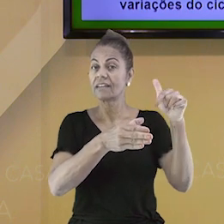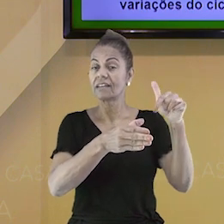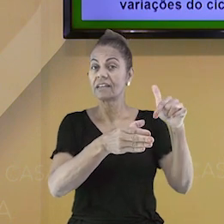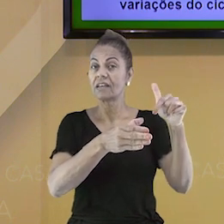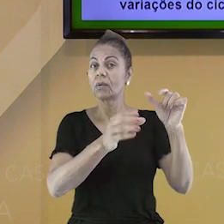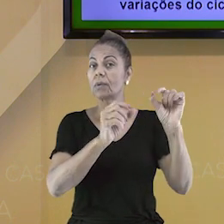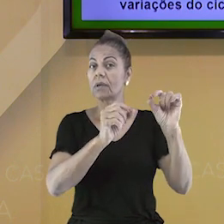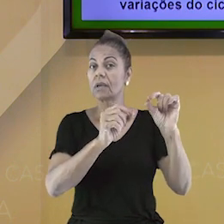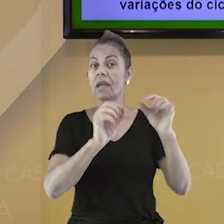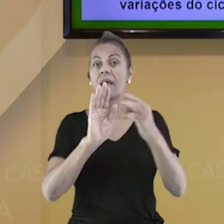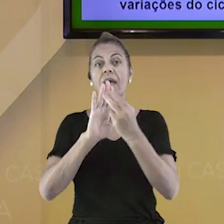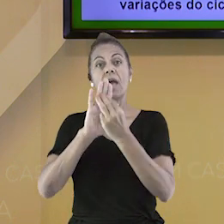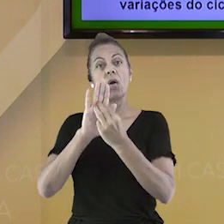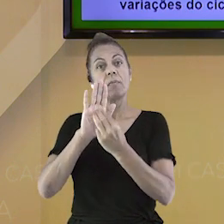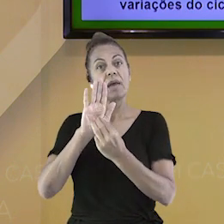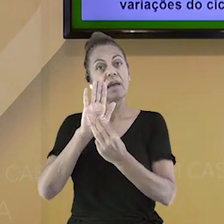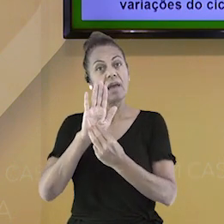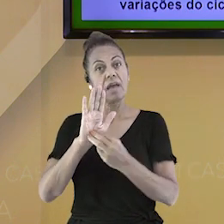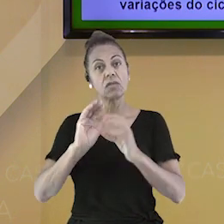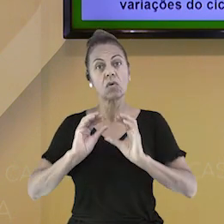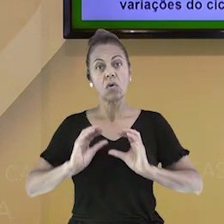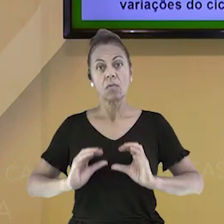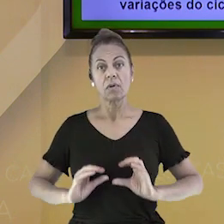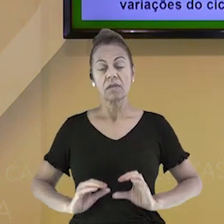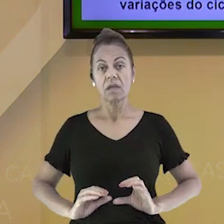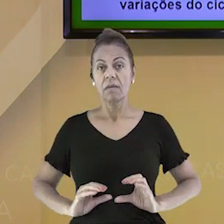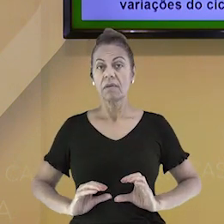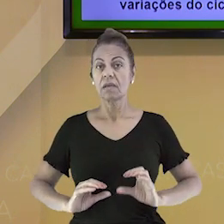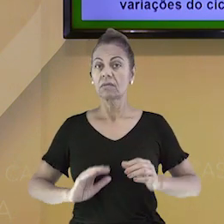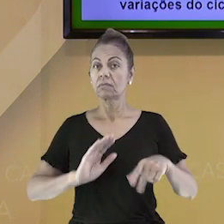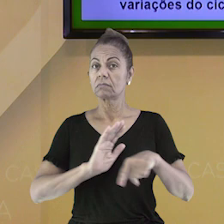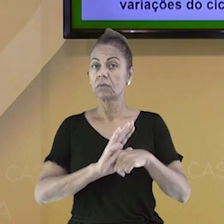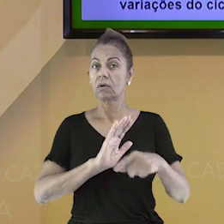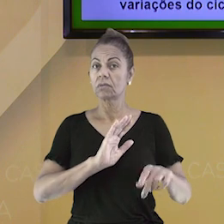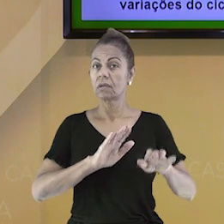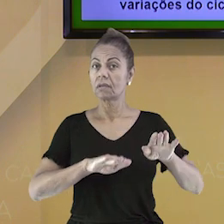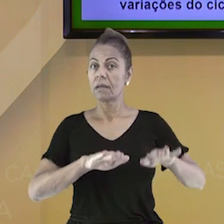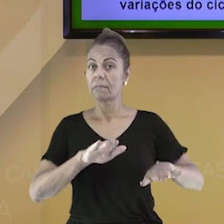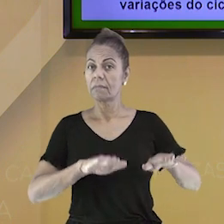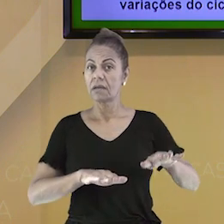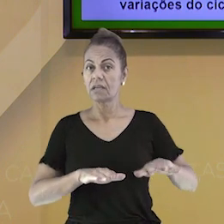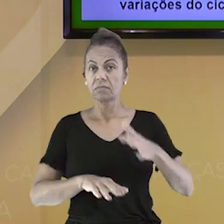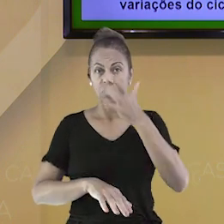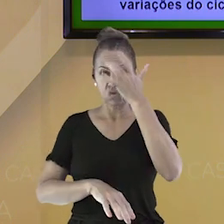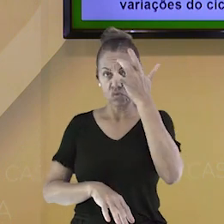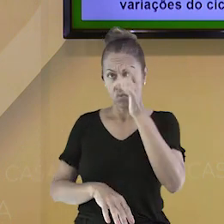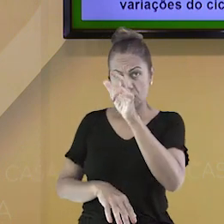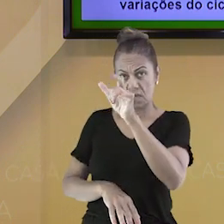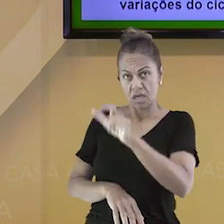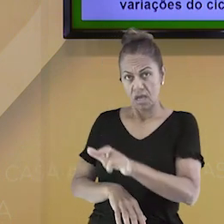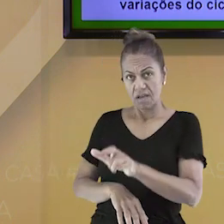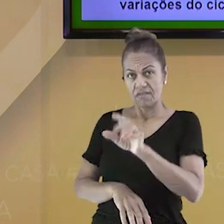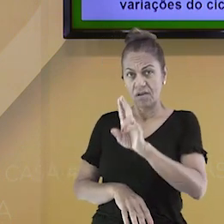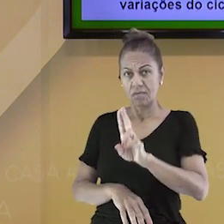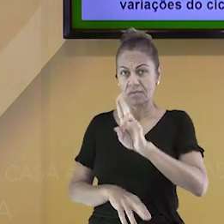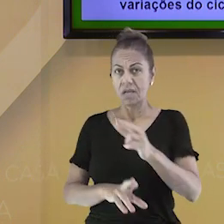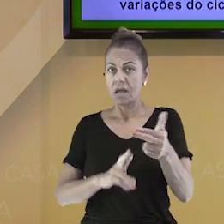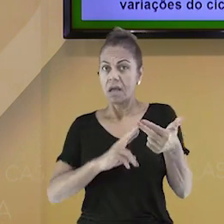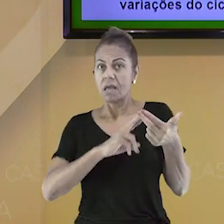métodos comportamentais. São assim chamados por dependerem do comportamento, do comprometimento dos